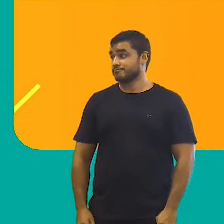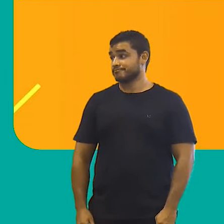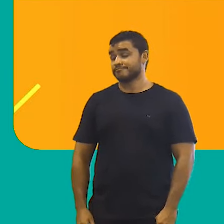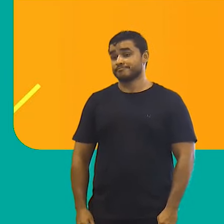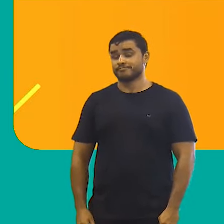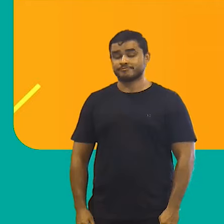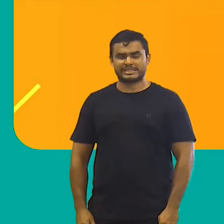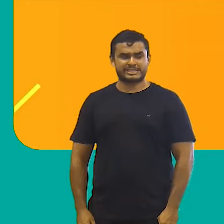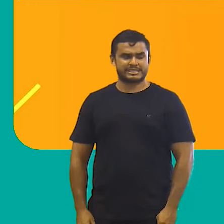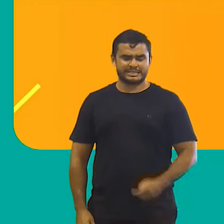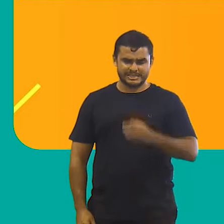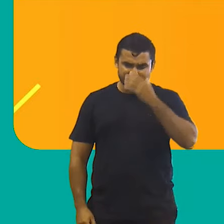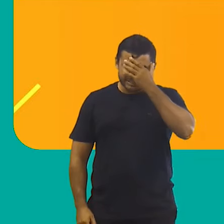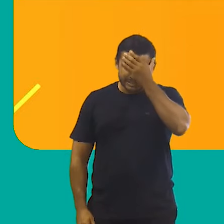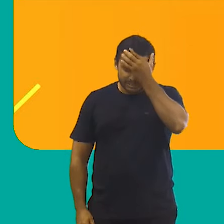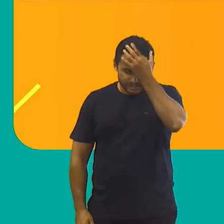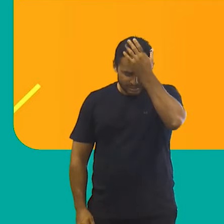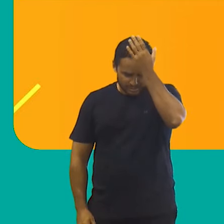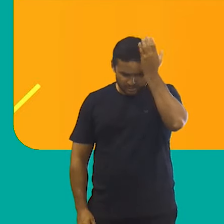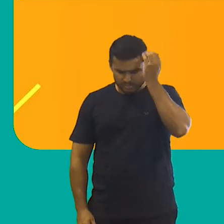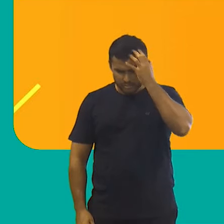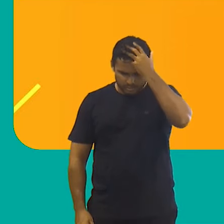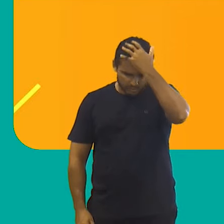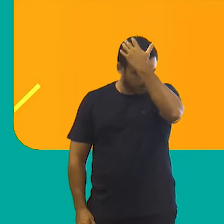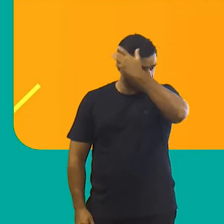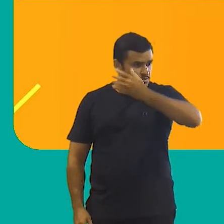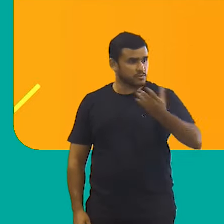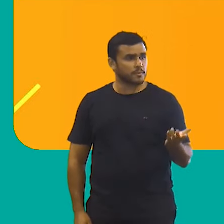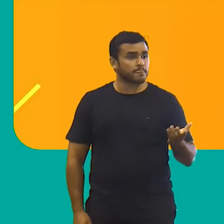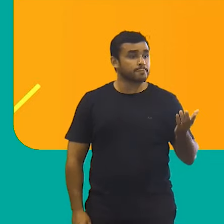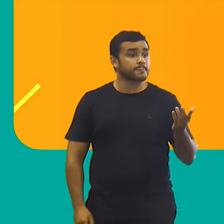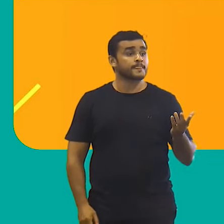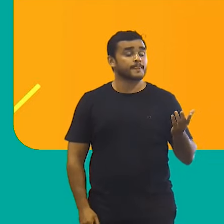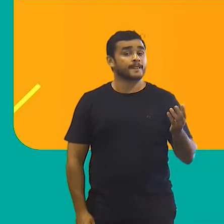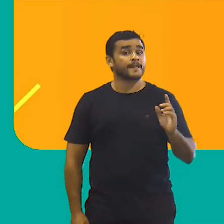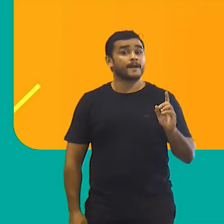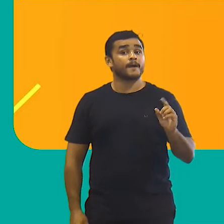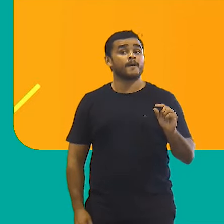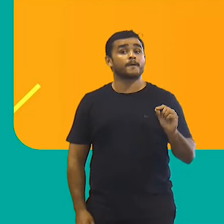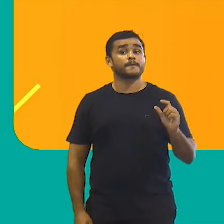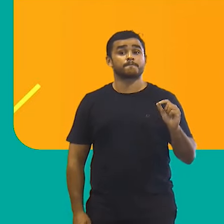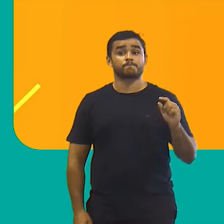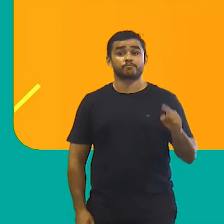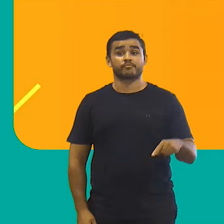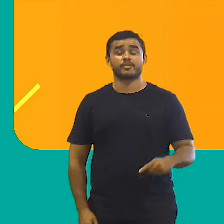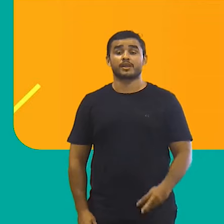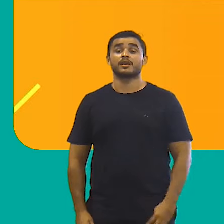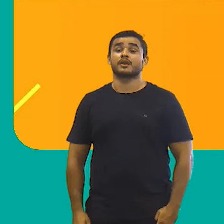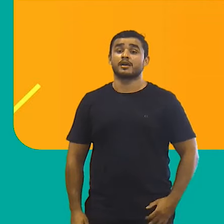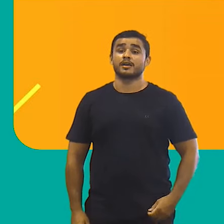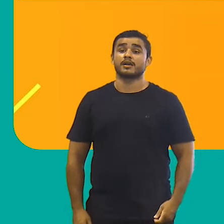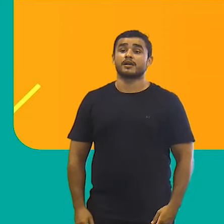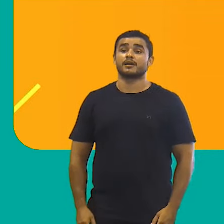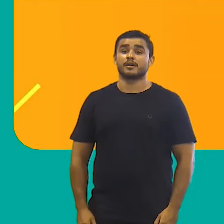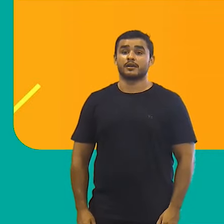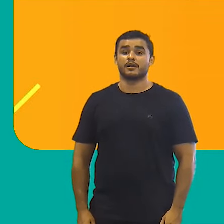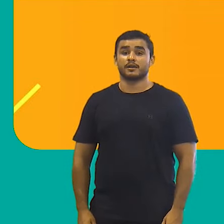Isso ia dar um bug em todos os computadores. Aí o pessoal chamava isso de bug do ano